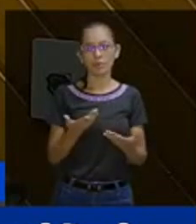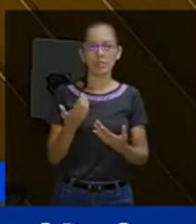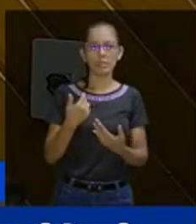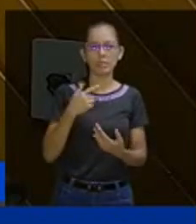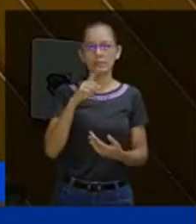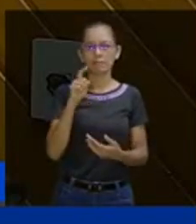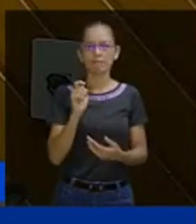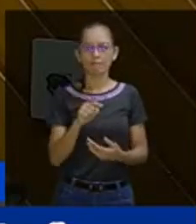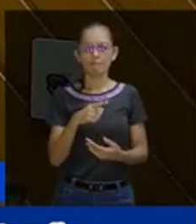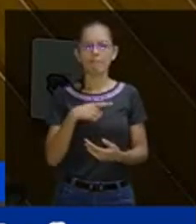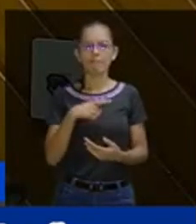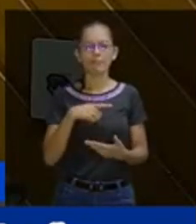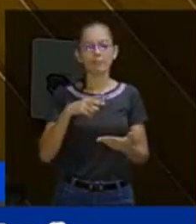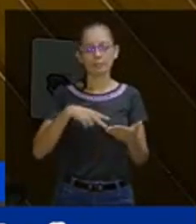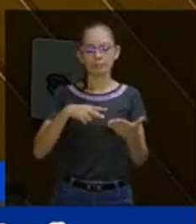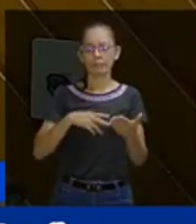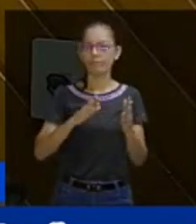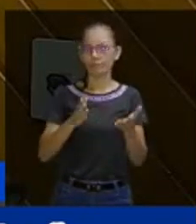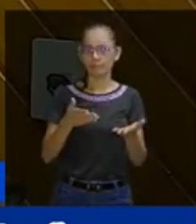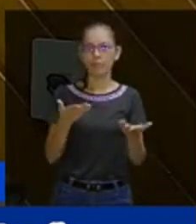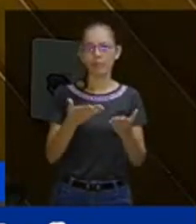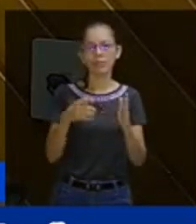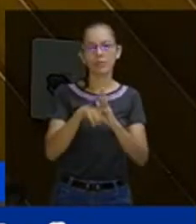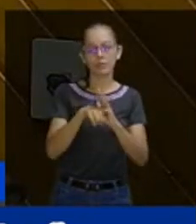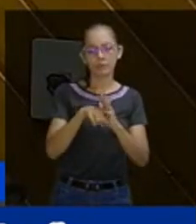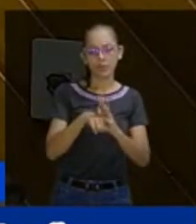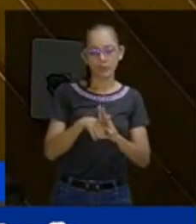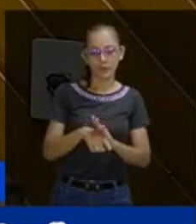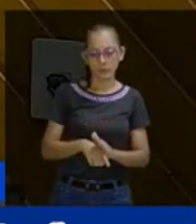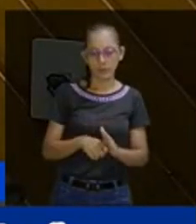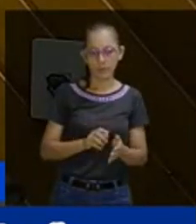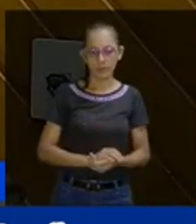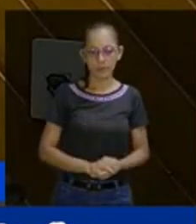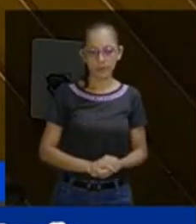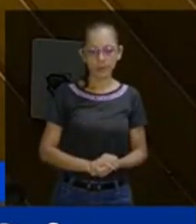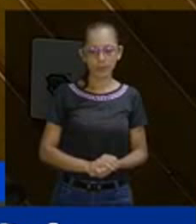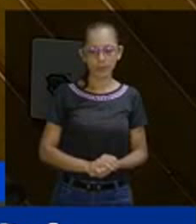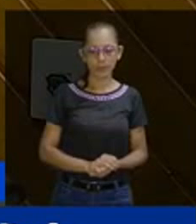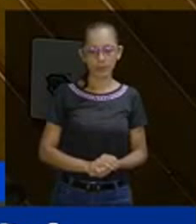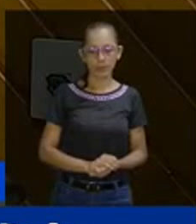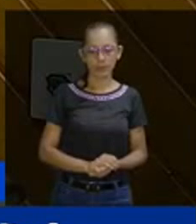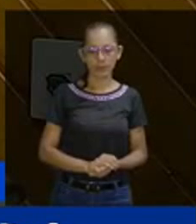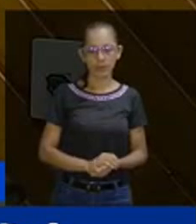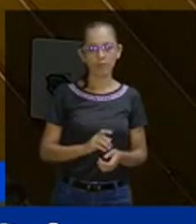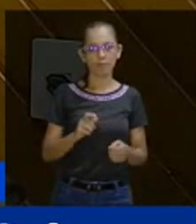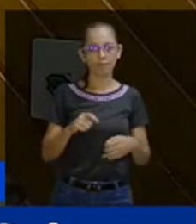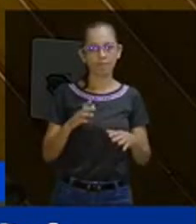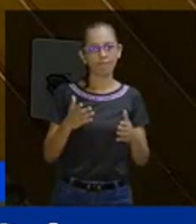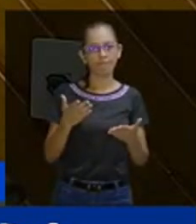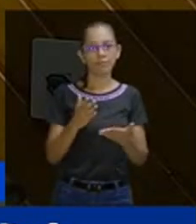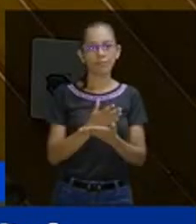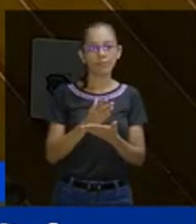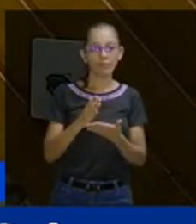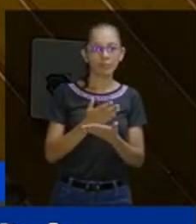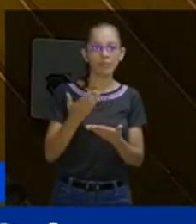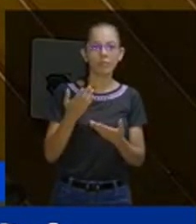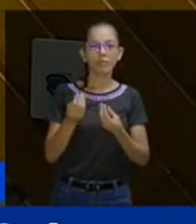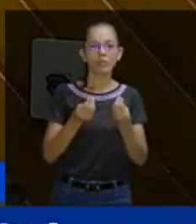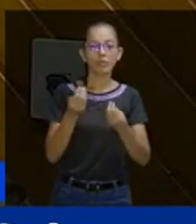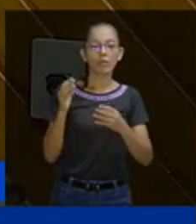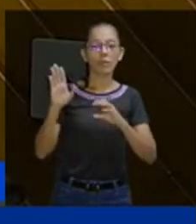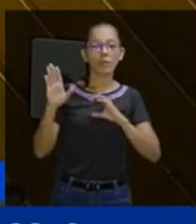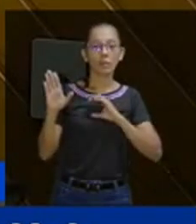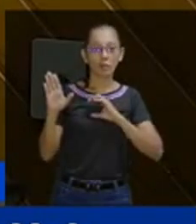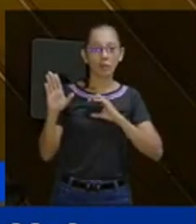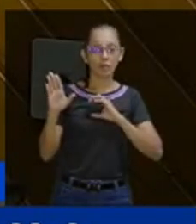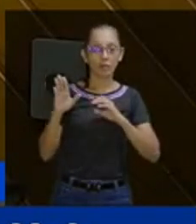processo eleitoral na capital do estado do Amapá, com possível participação de candidatos em atividades criminosas com o